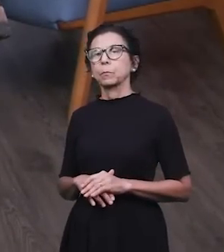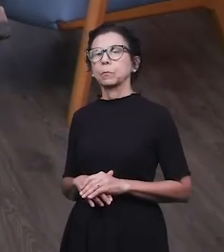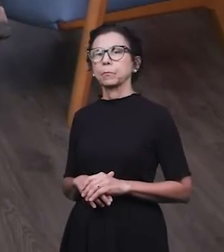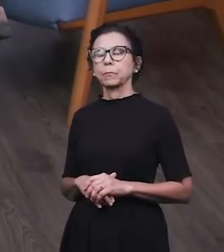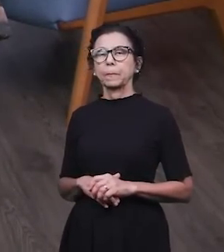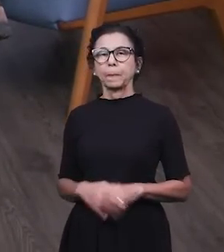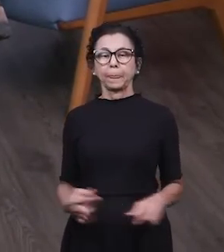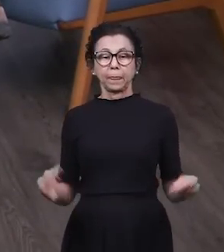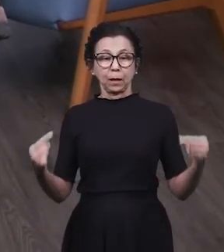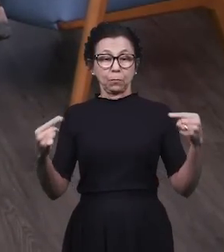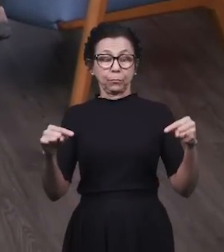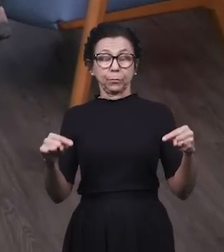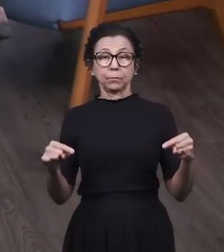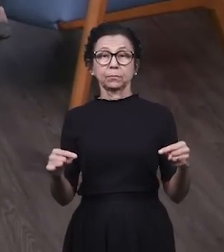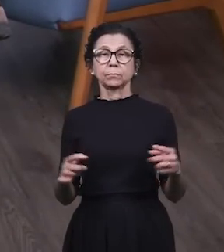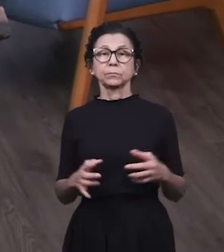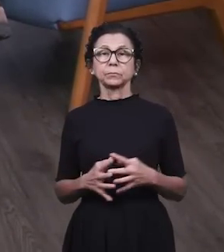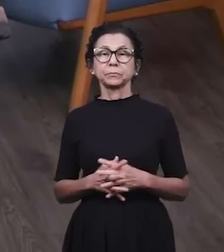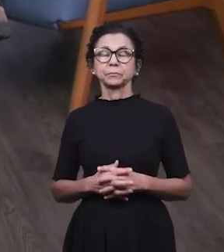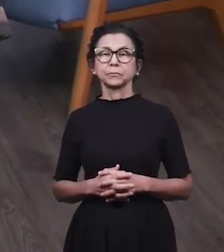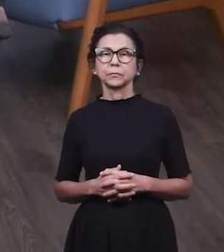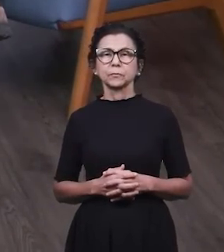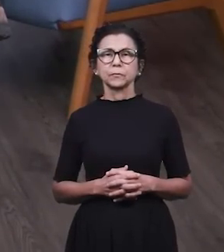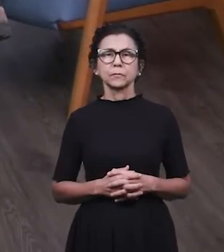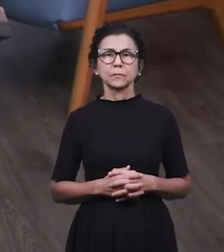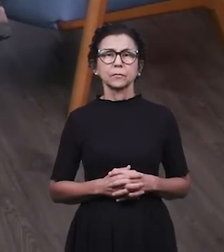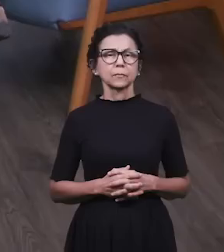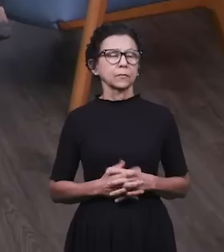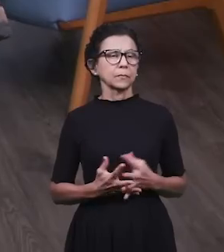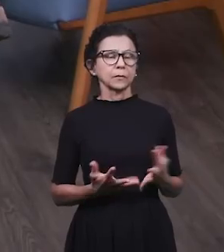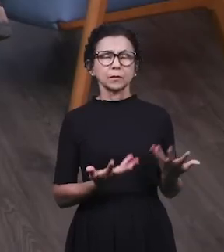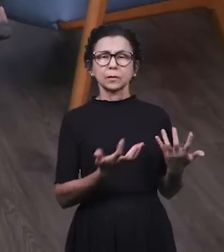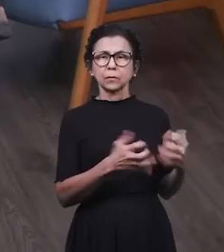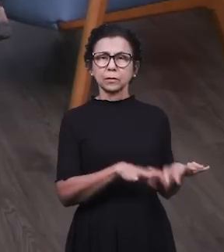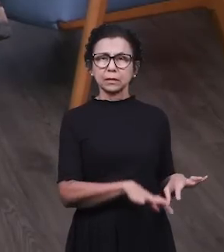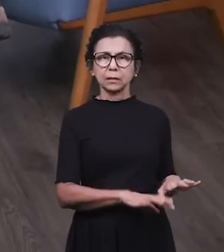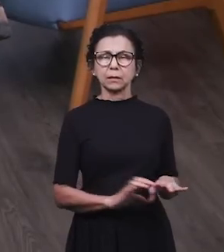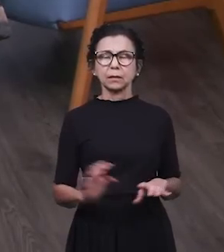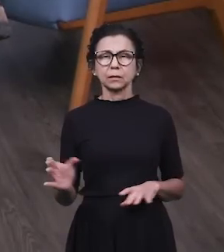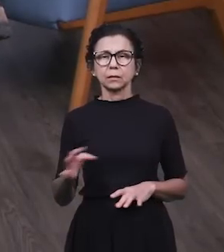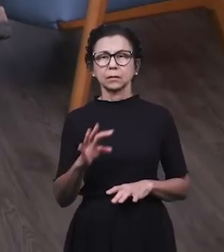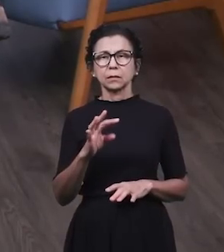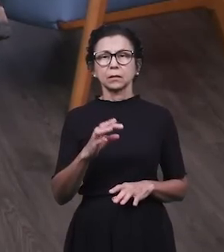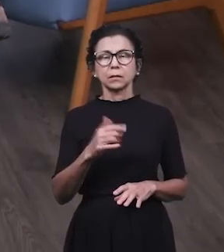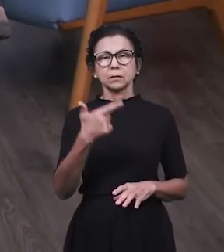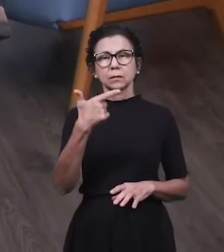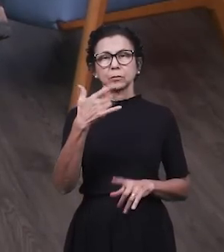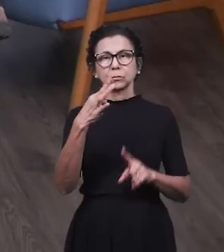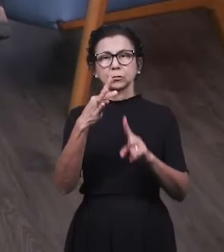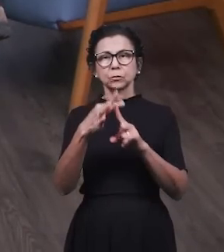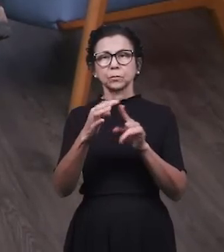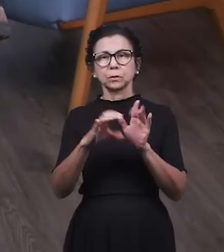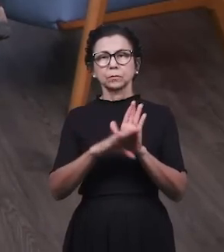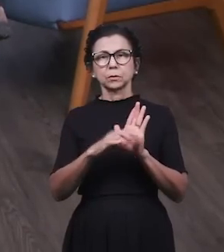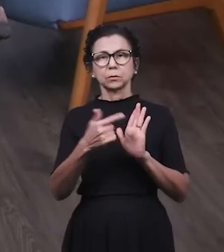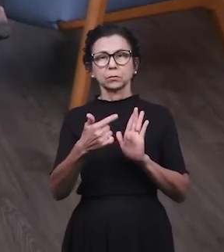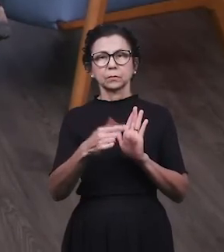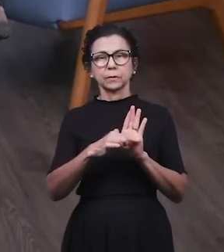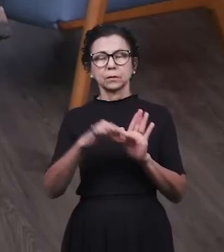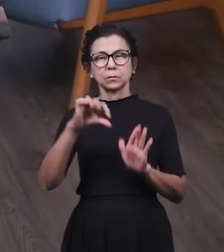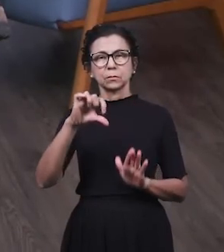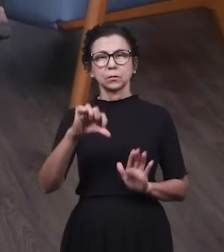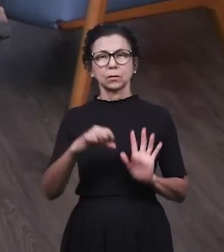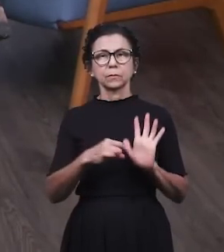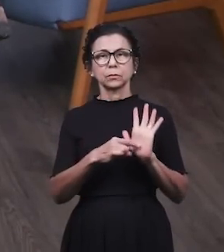de não se dobrar diante das oposições, eu vou ler um texto, vocês podem fazer um comentário. 2 Timóteo, capítulo 2,